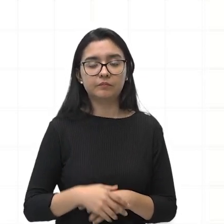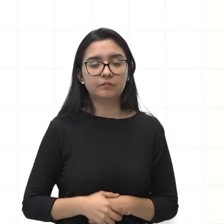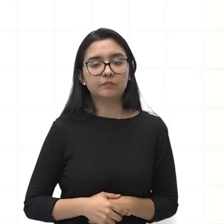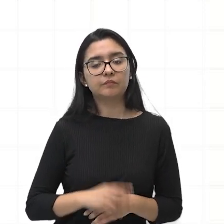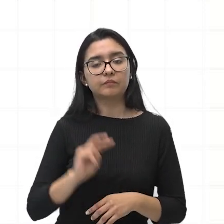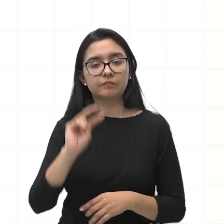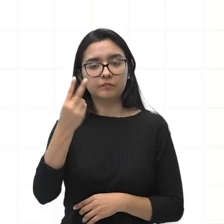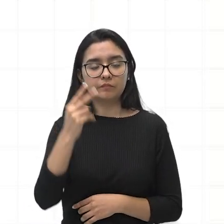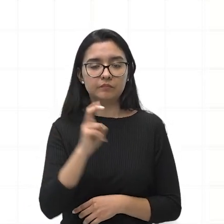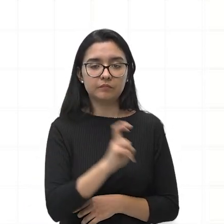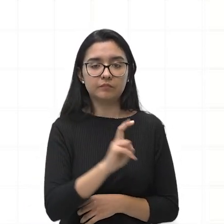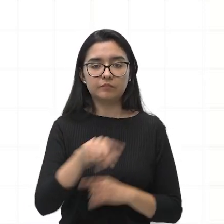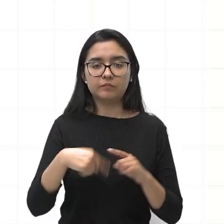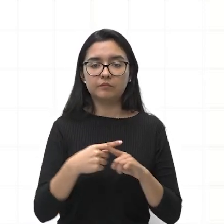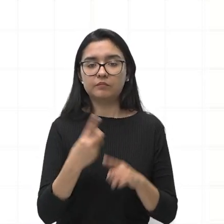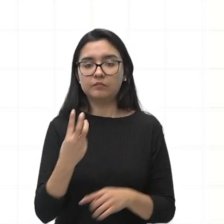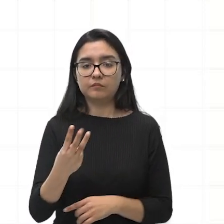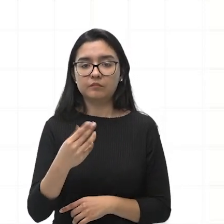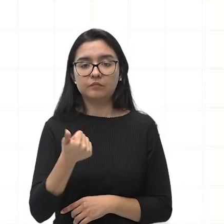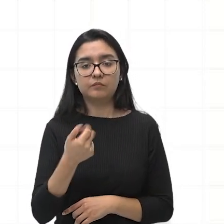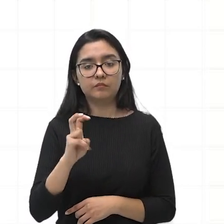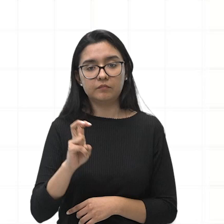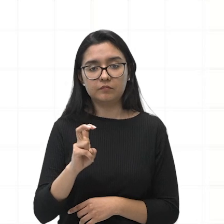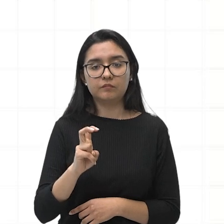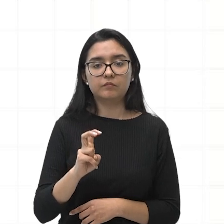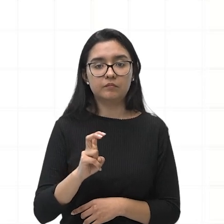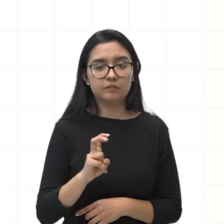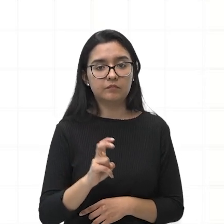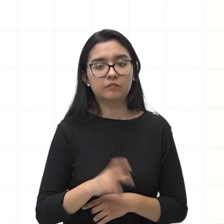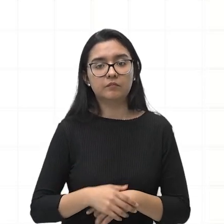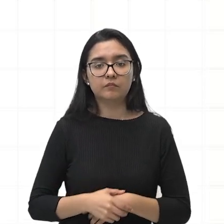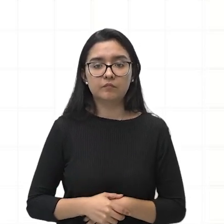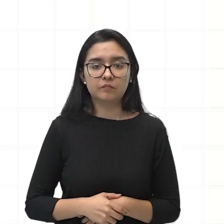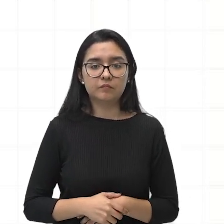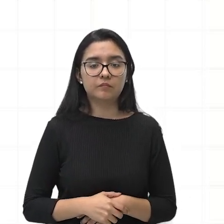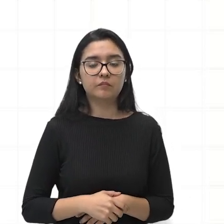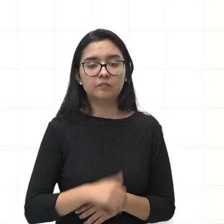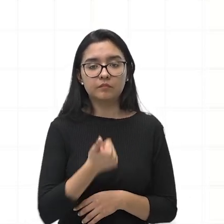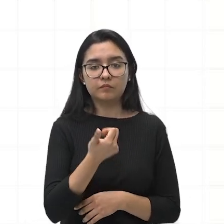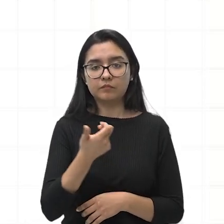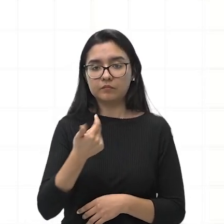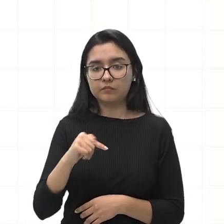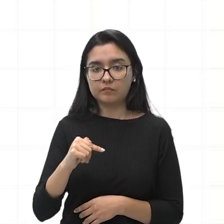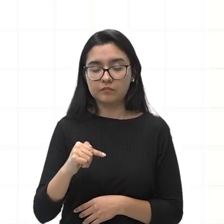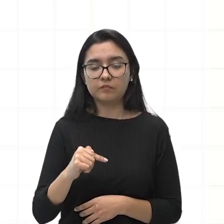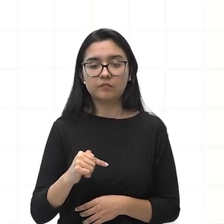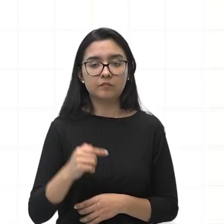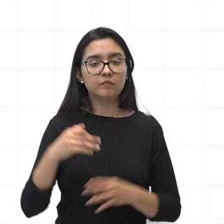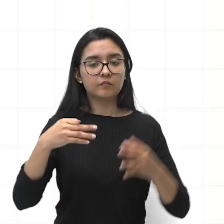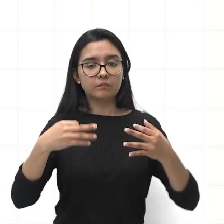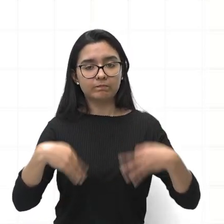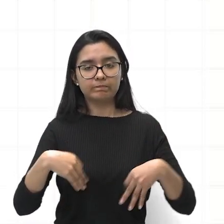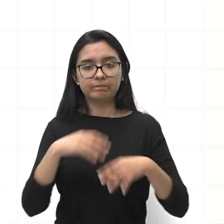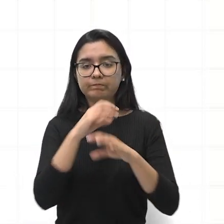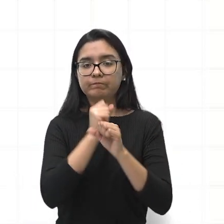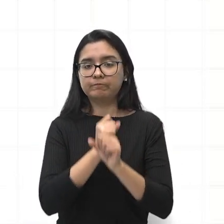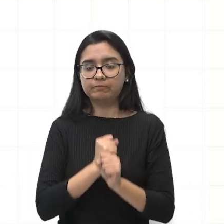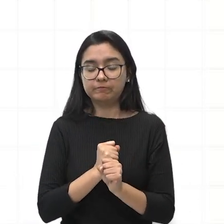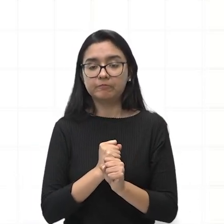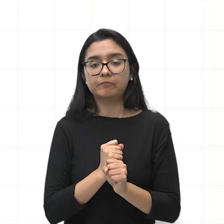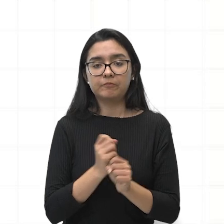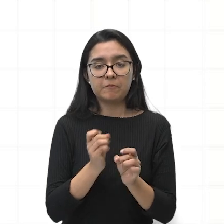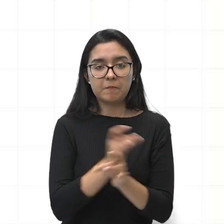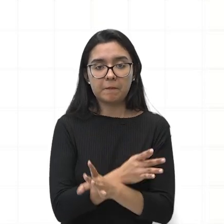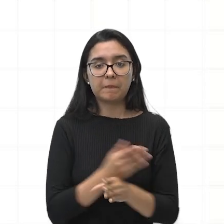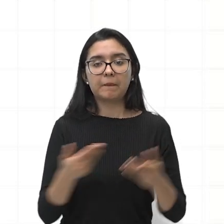2. 5 vezes 3, 15, com 2, 17. Correto. Aí eu vou